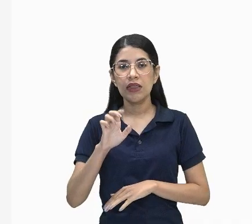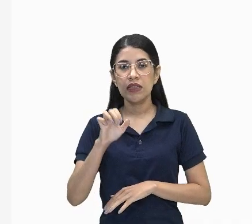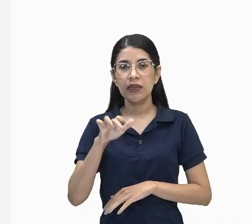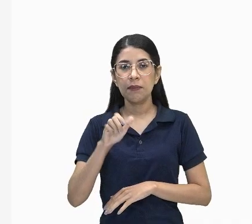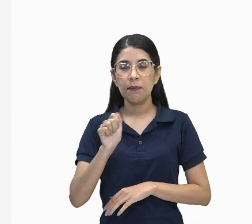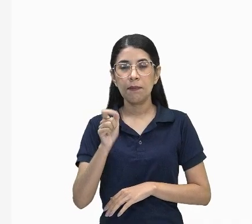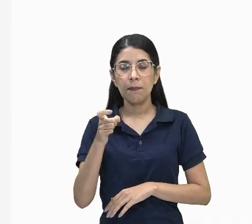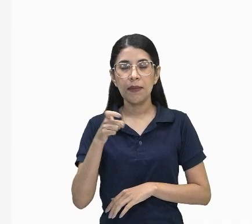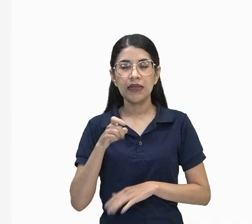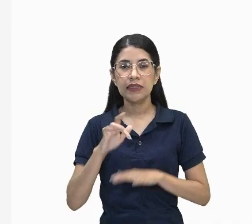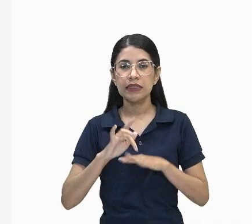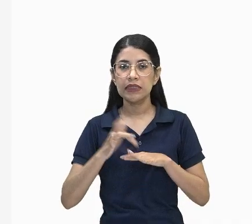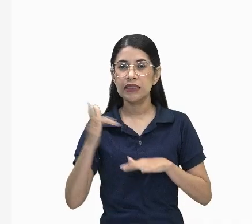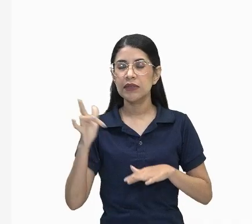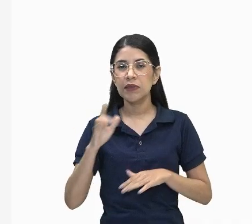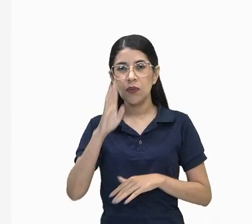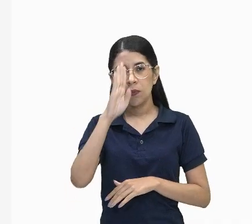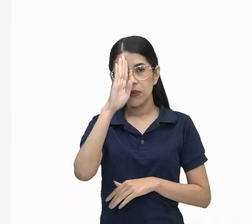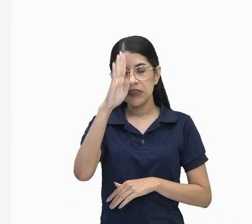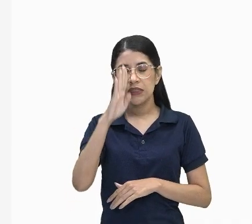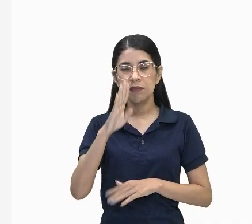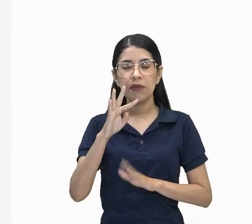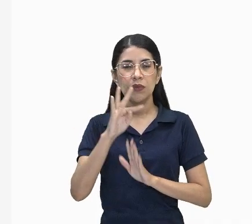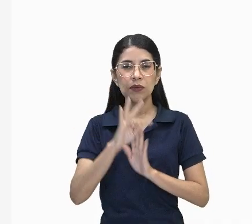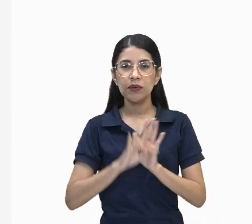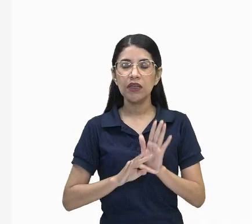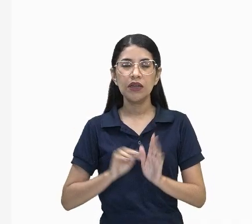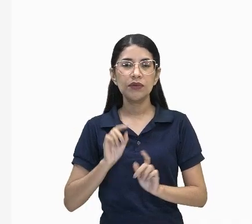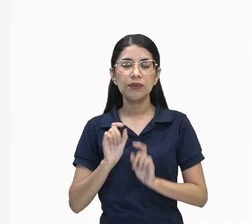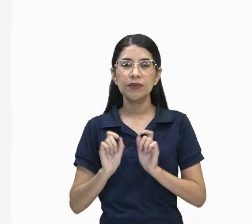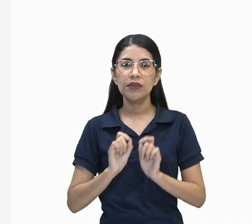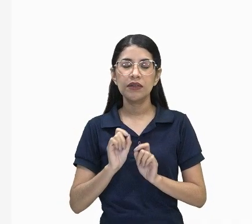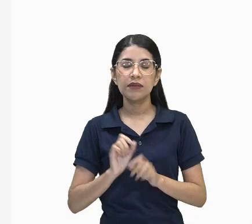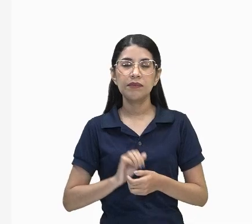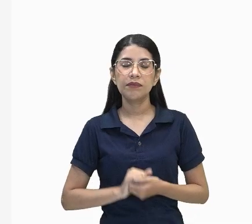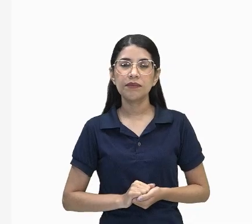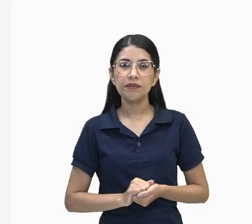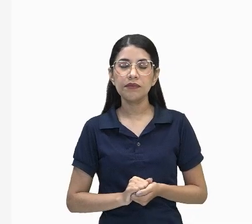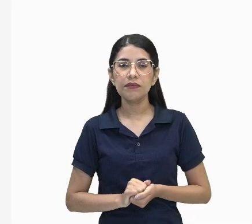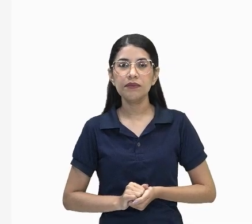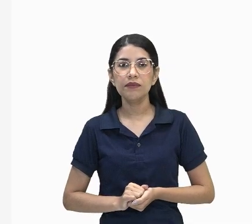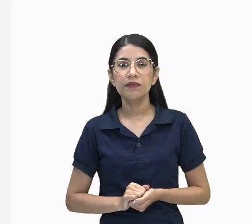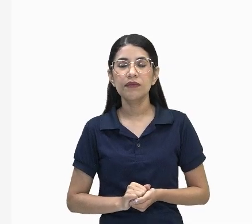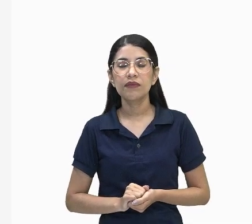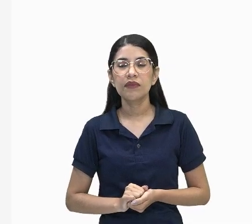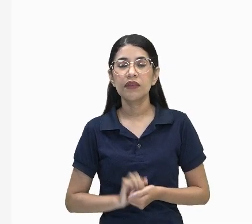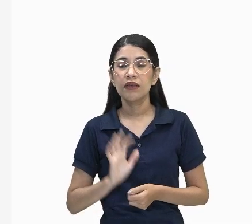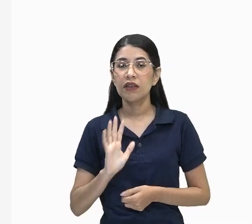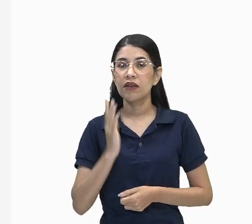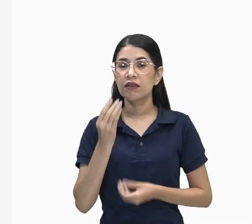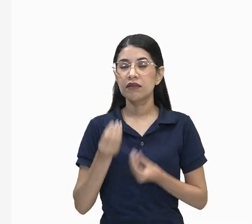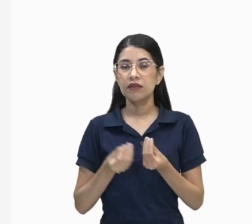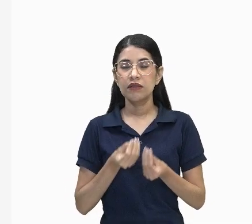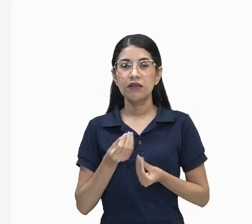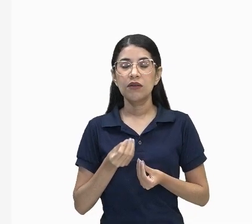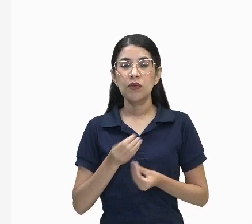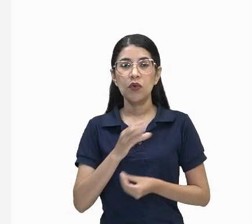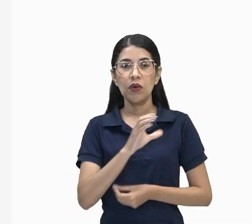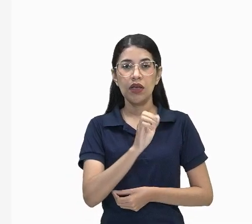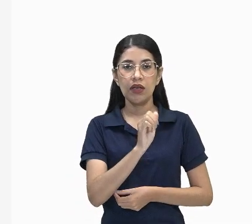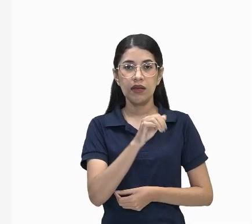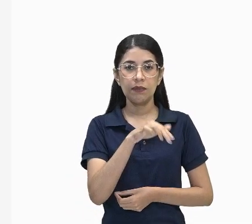ponto alto, o ponto de destaque do conto, né? O clímax, ele vai ocorrer quando